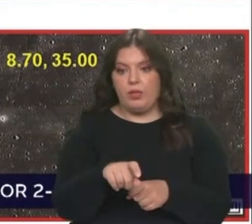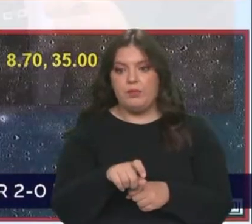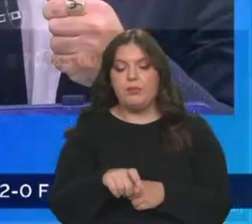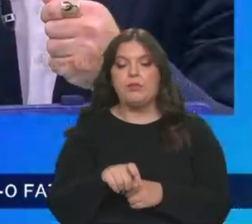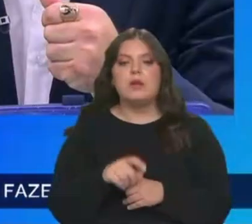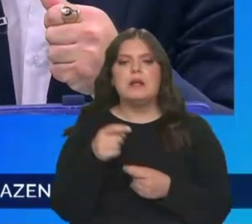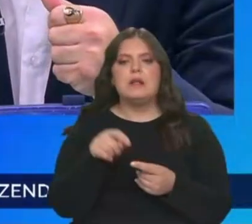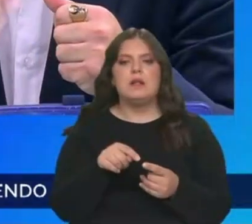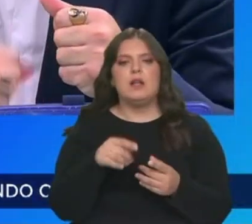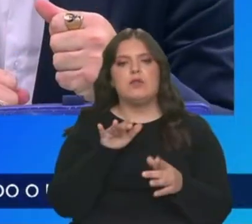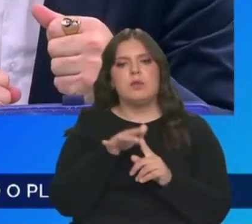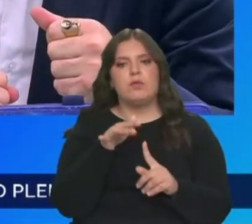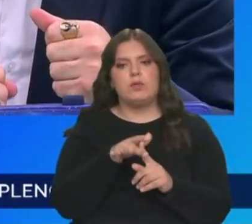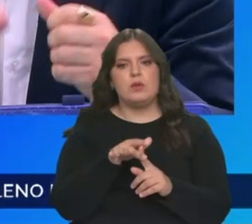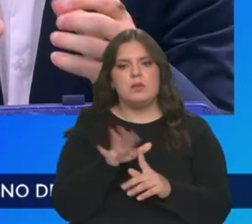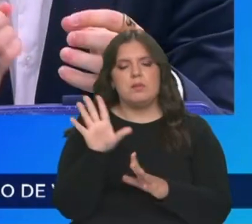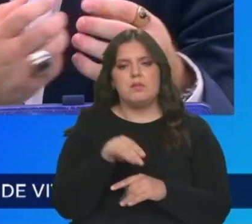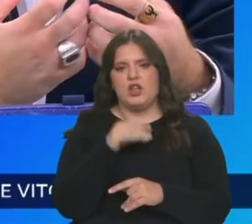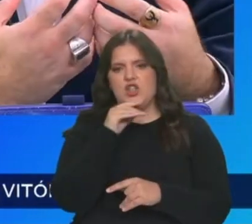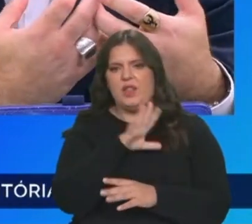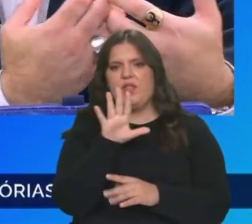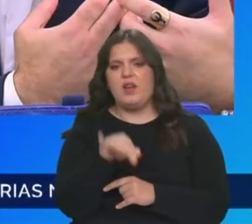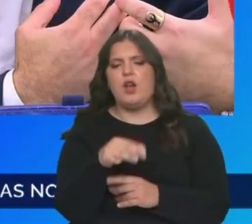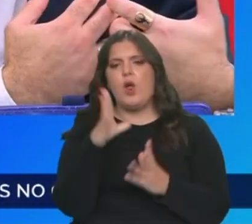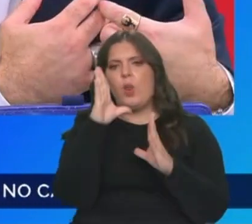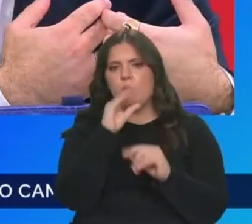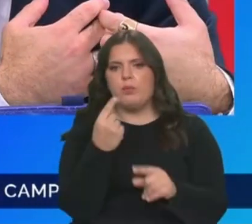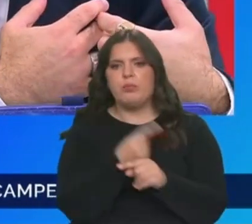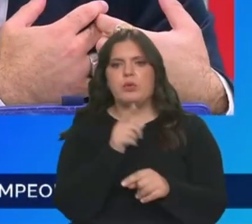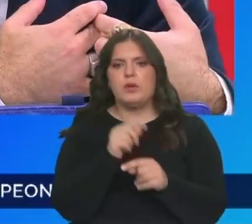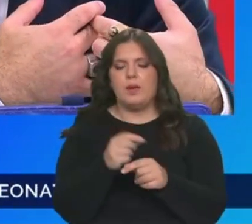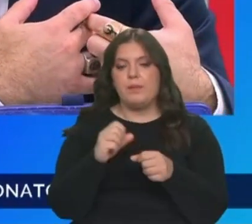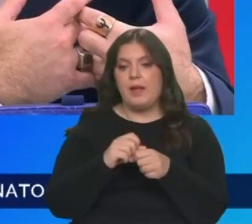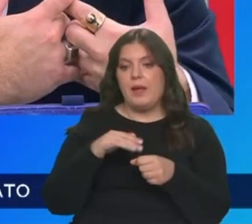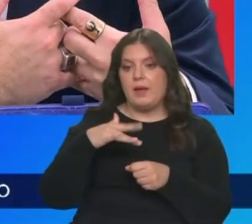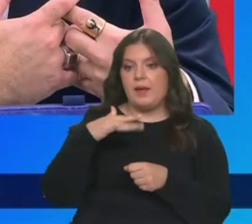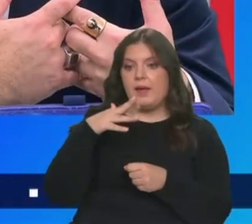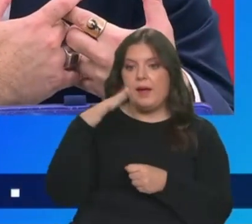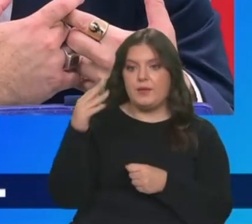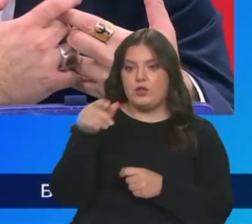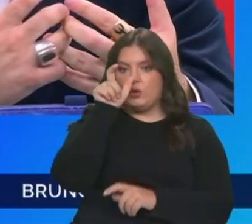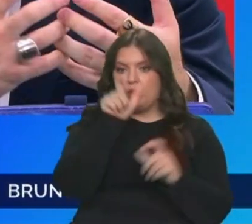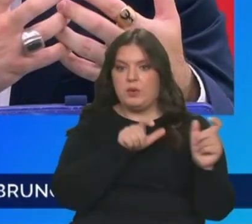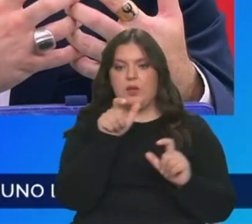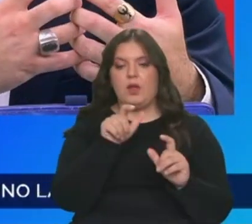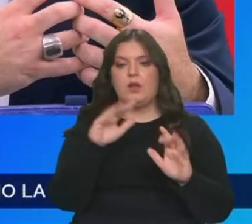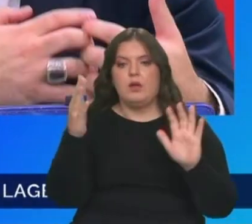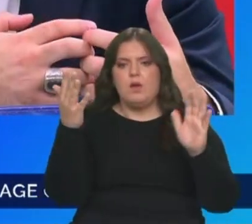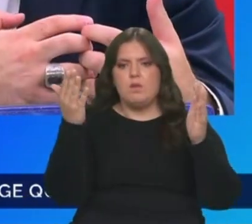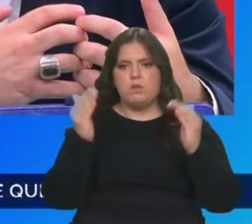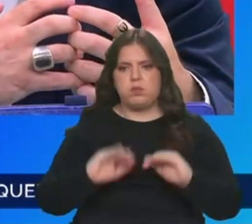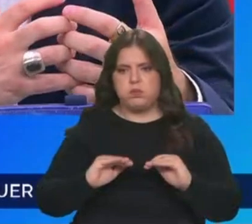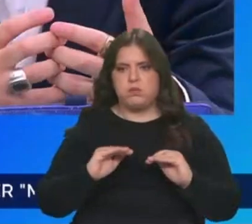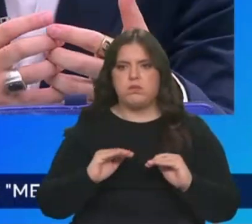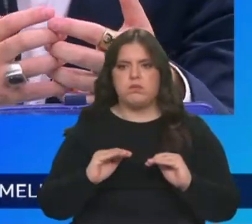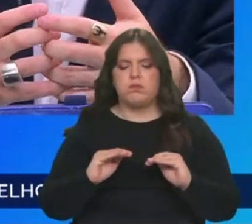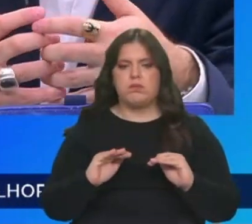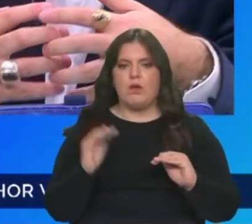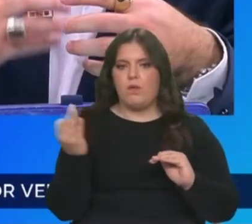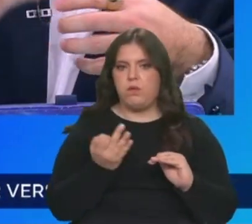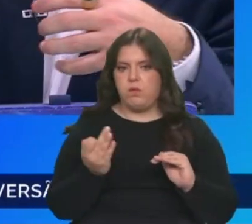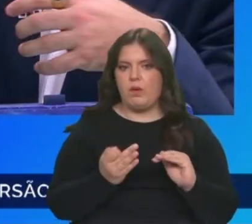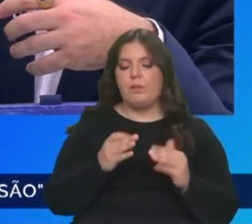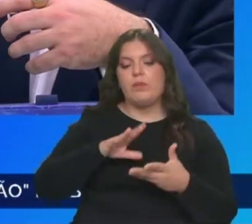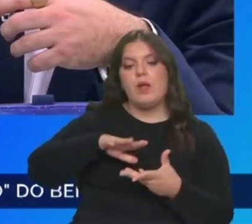mais gélida na Lua. E porquê? Porque a emissão de gases por parte da humanidade foi também muito mais reduzida. a